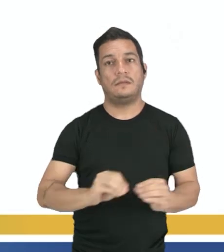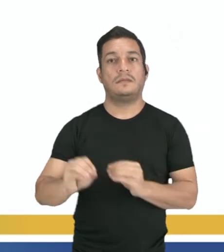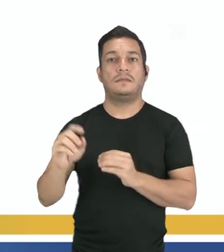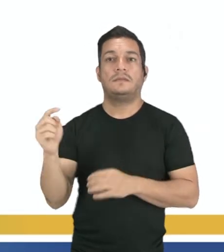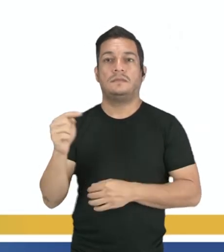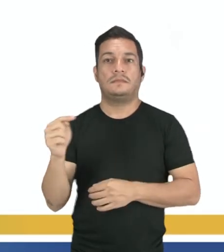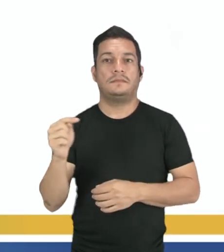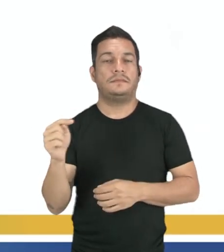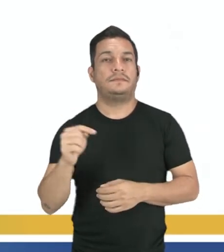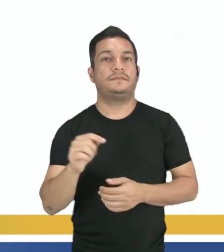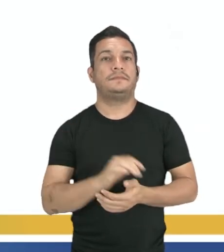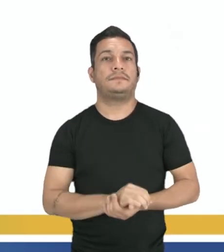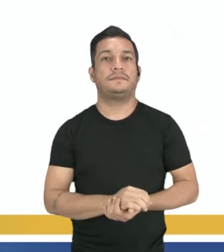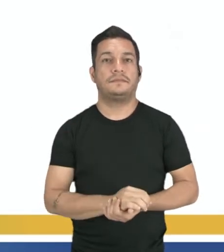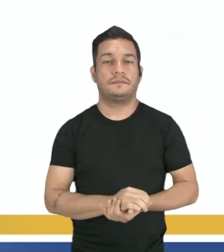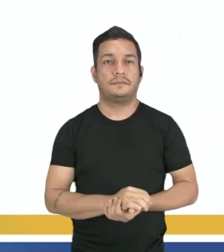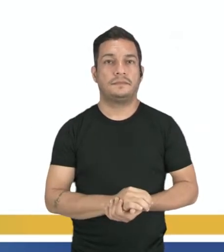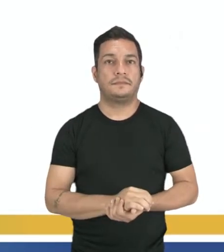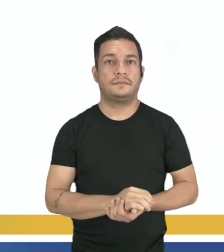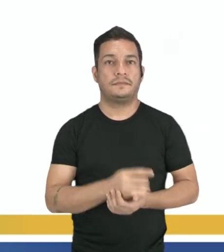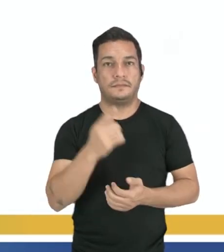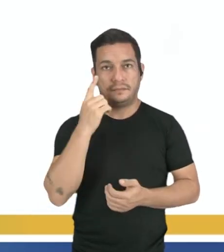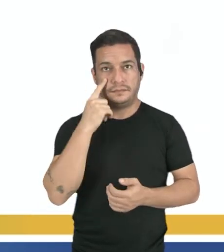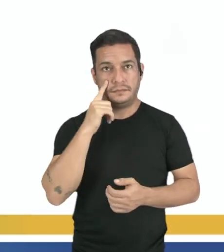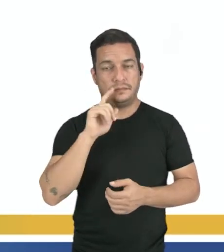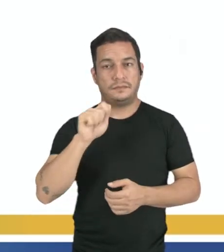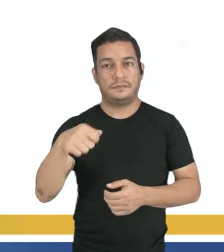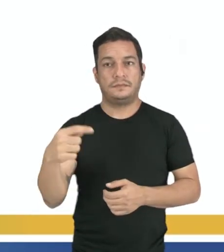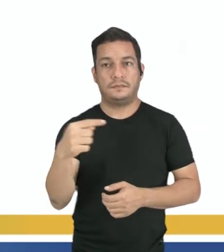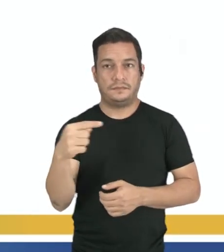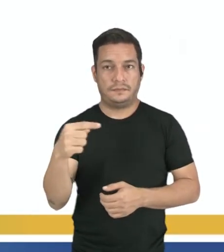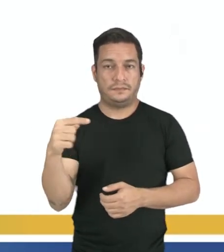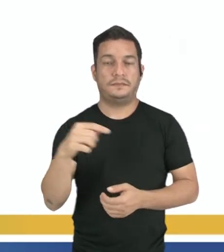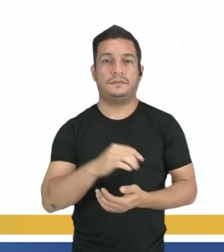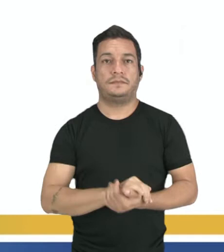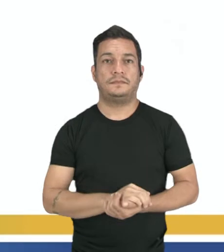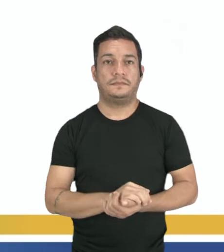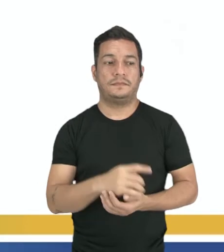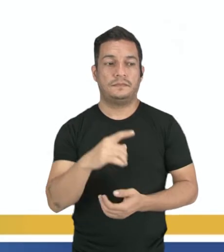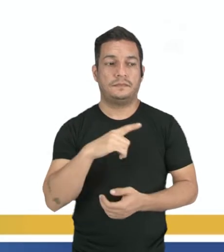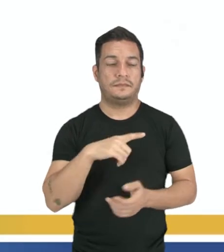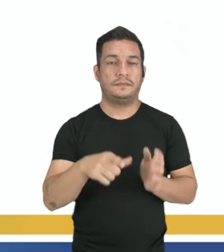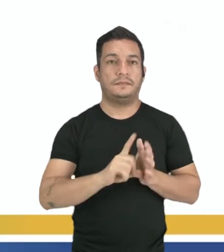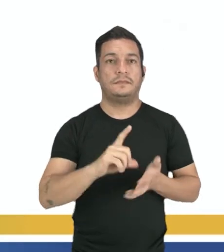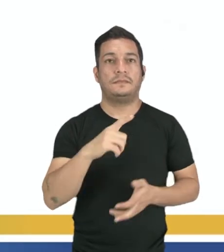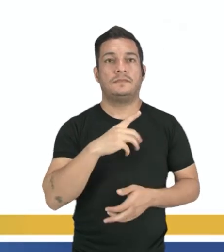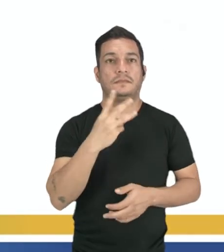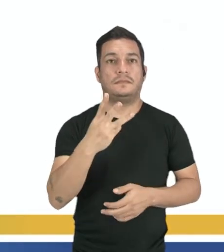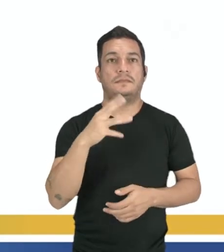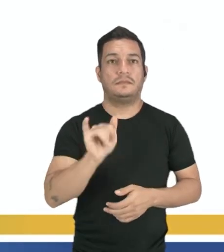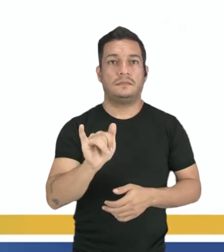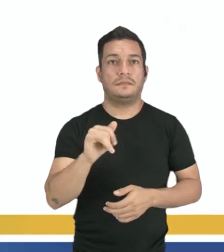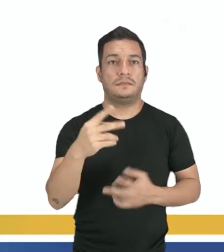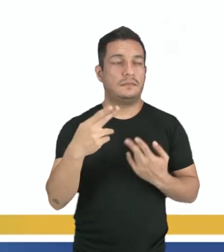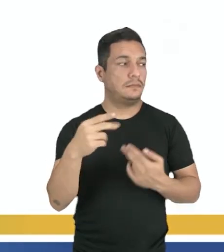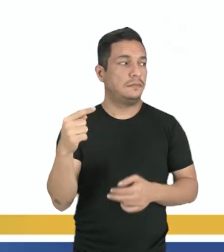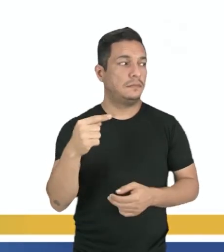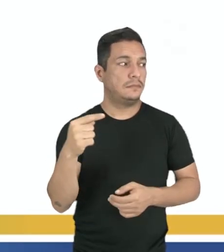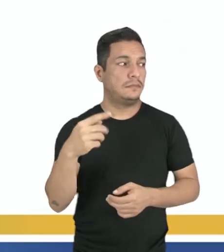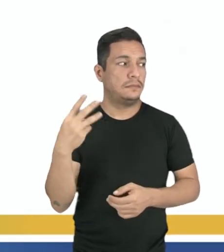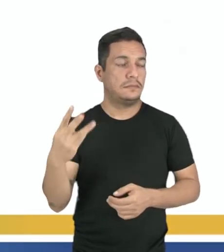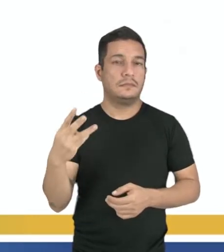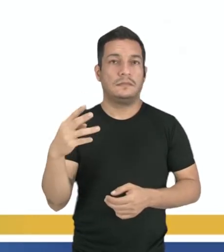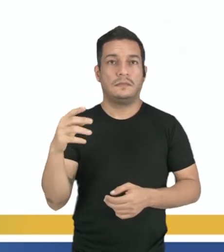de subtração. Então, ele passará com sinal negativo. Então, nós teremos aí menos 3y igual a 11